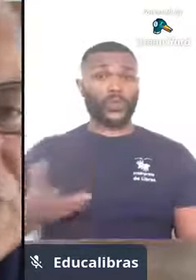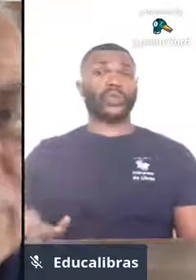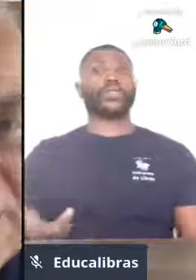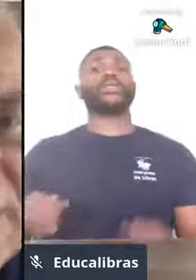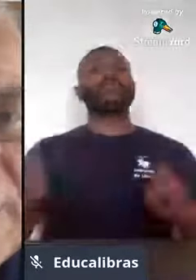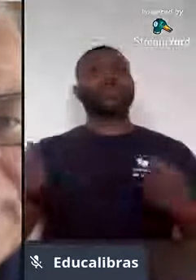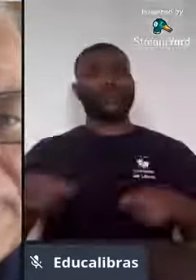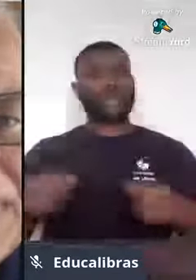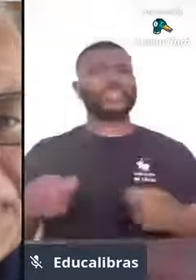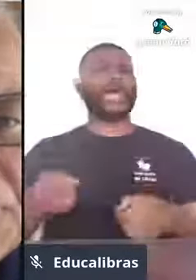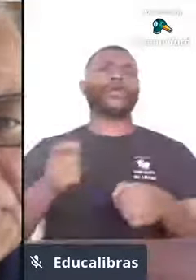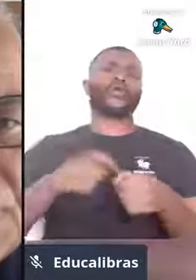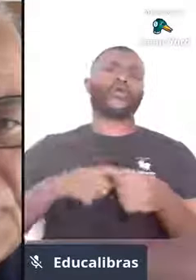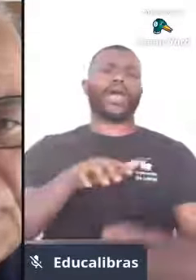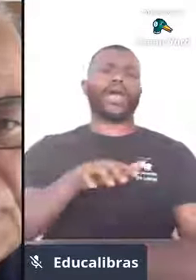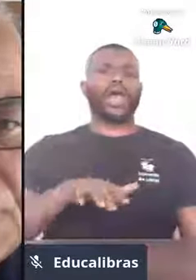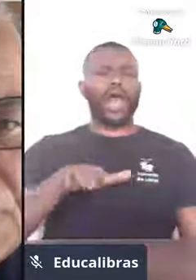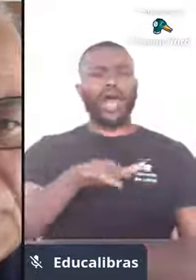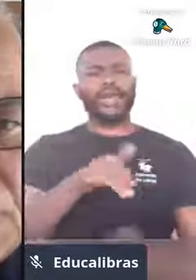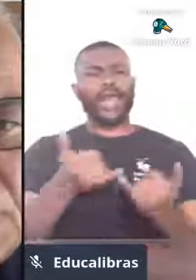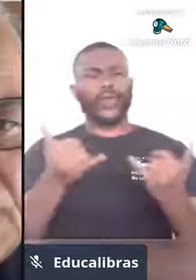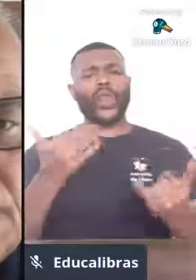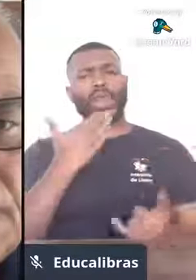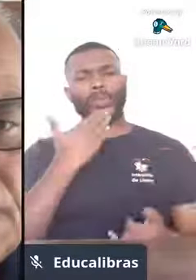pedi para sair.